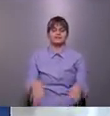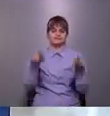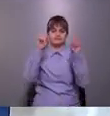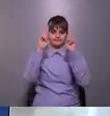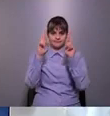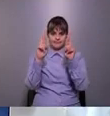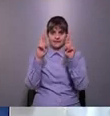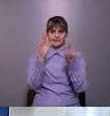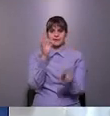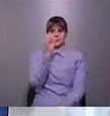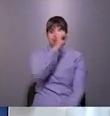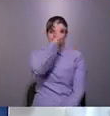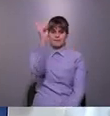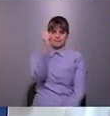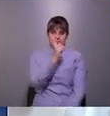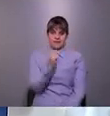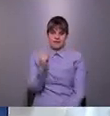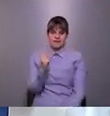Pax